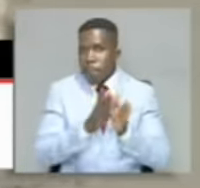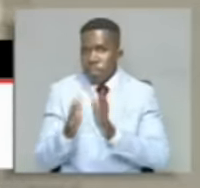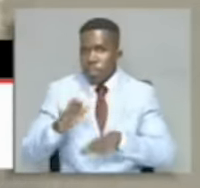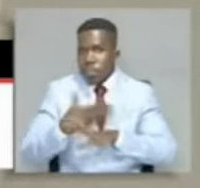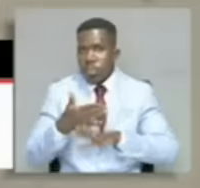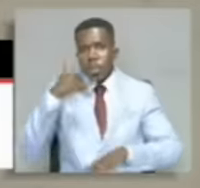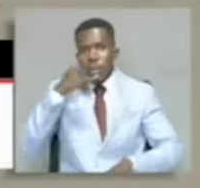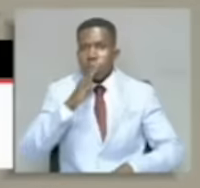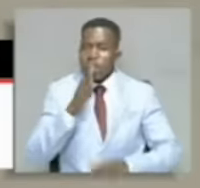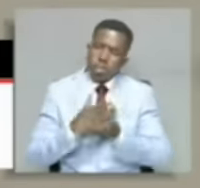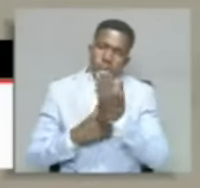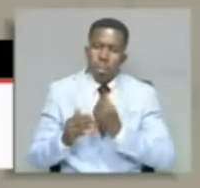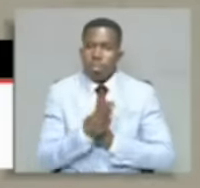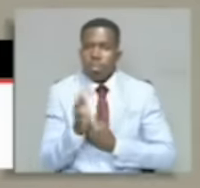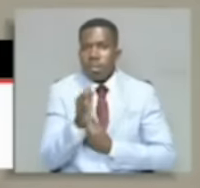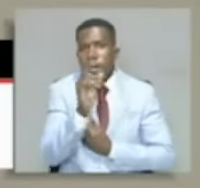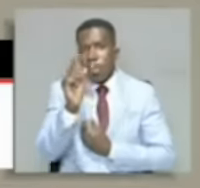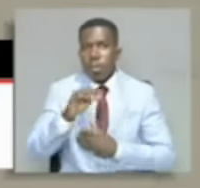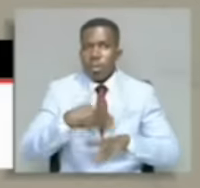giro. Lá fomos,